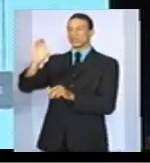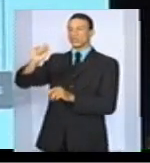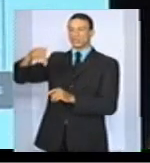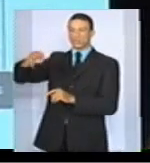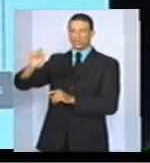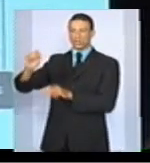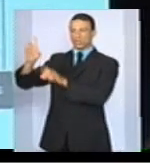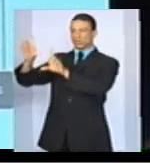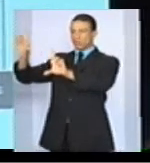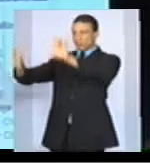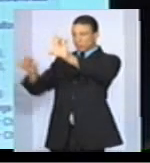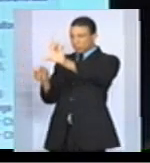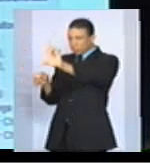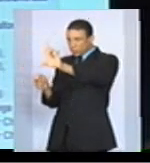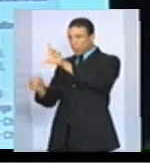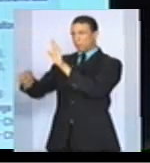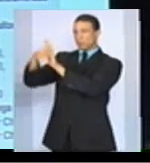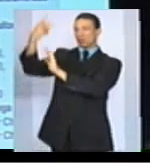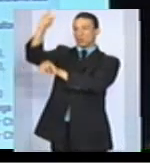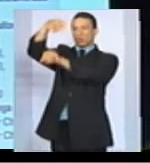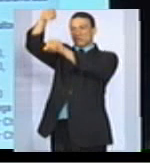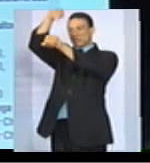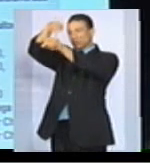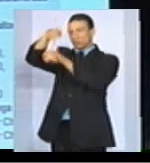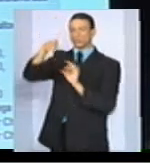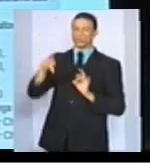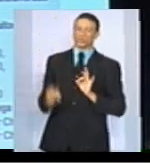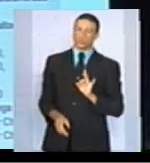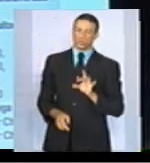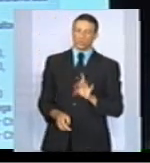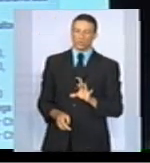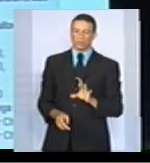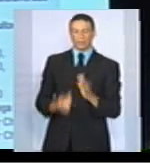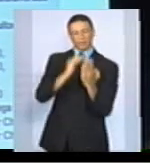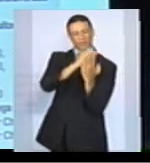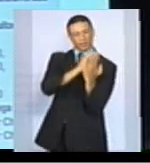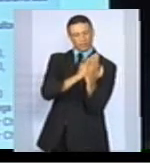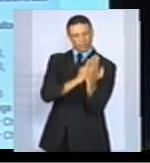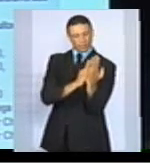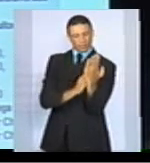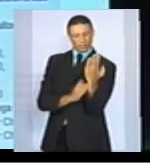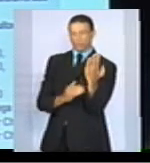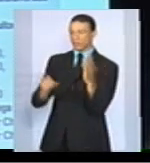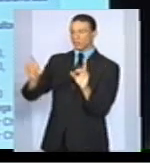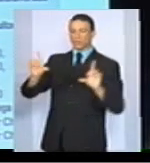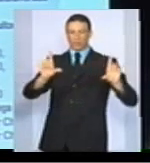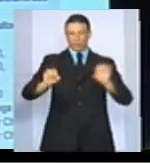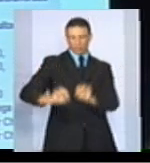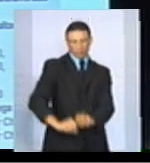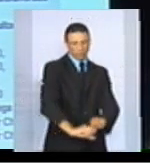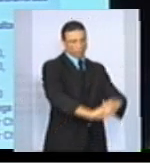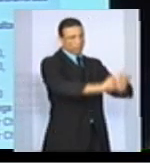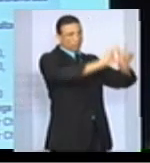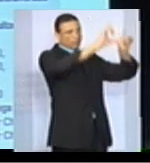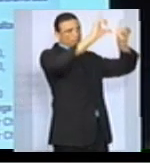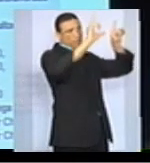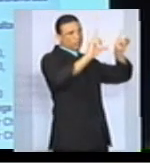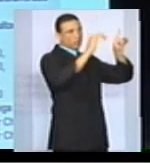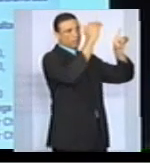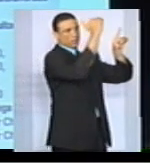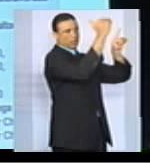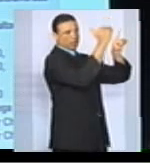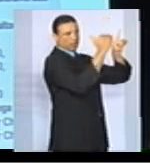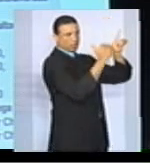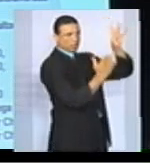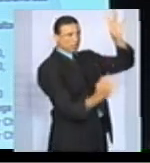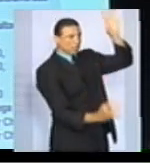esses canais estão aqui representados neste quadro em número 69